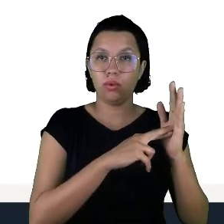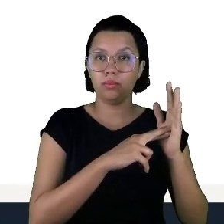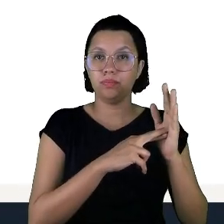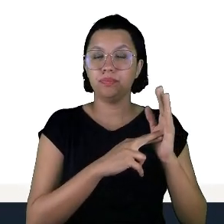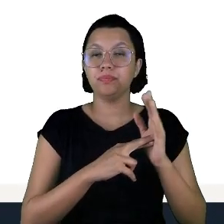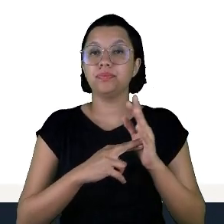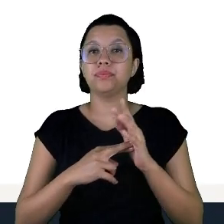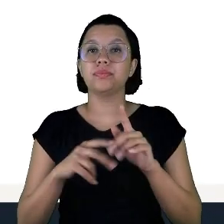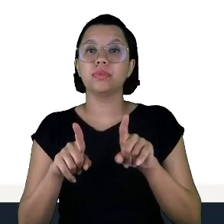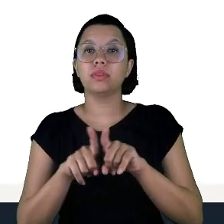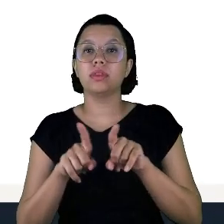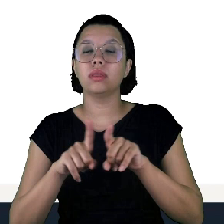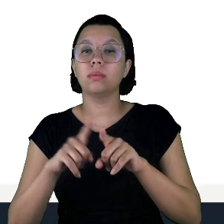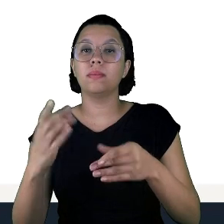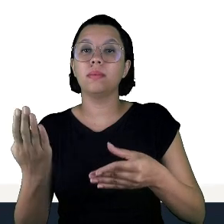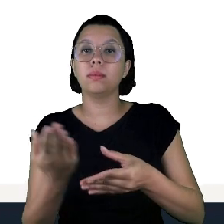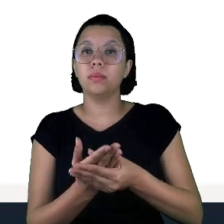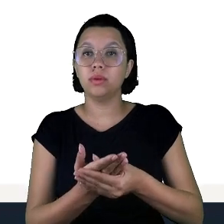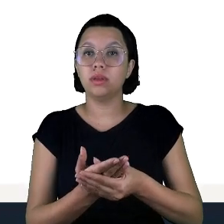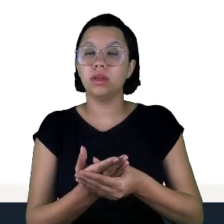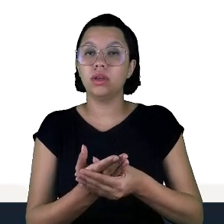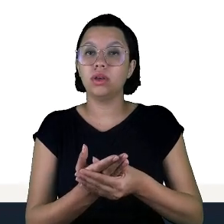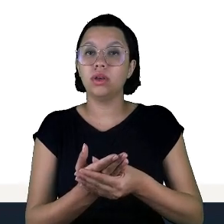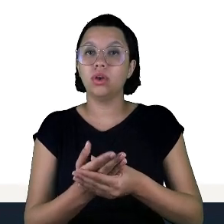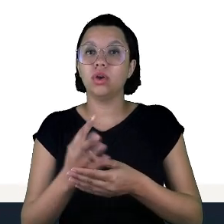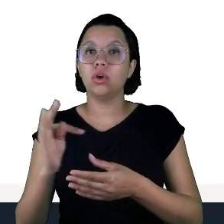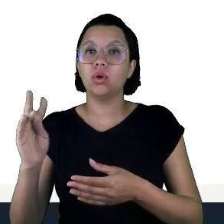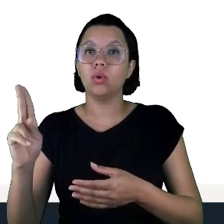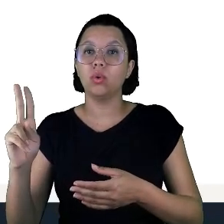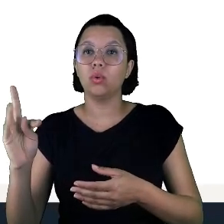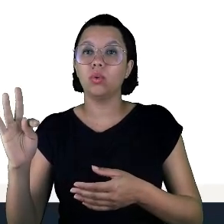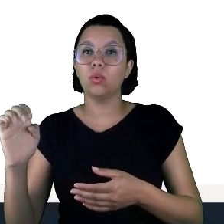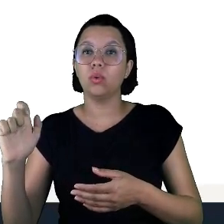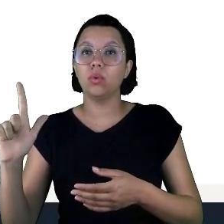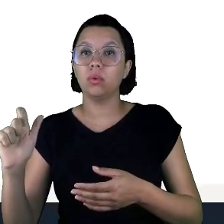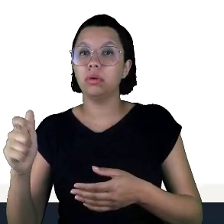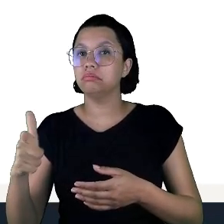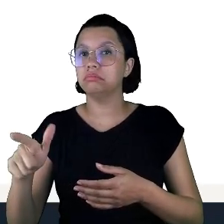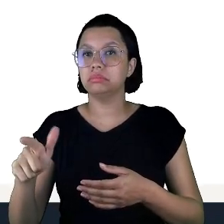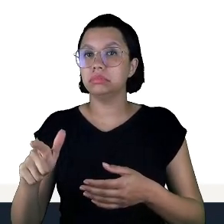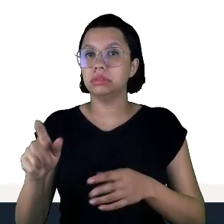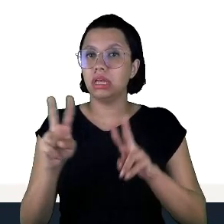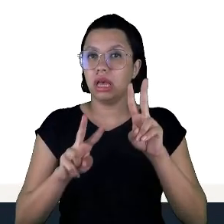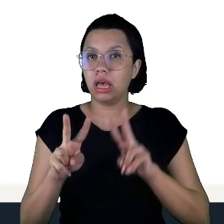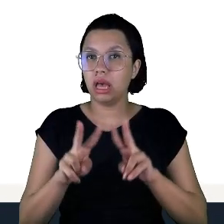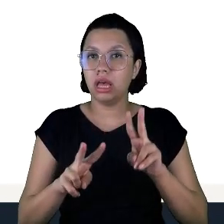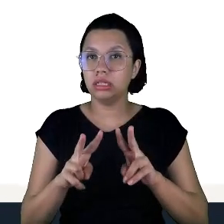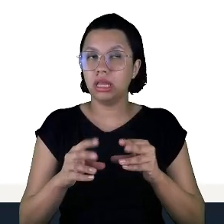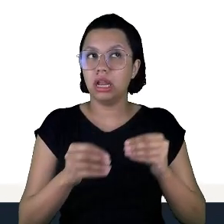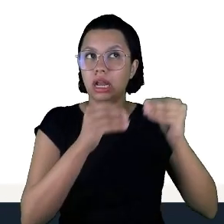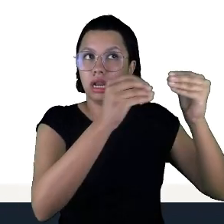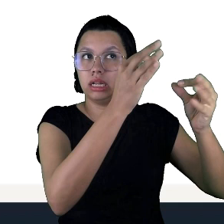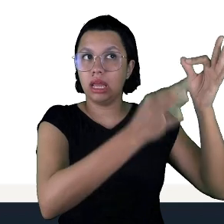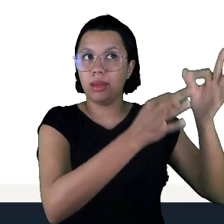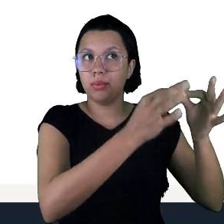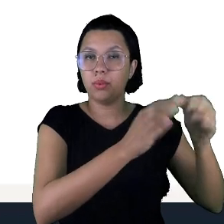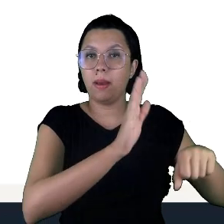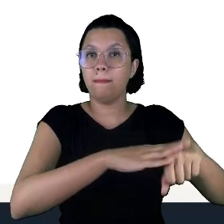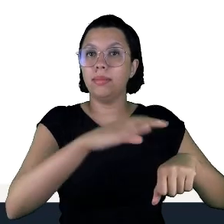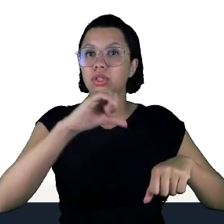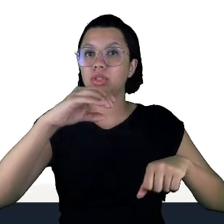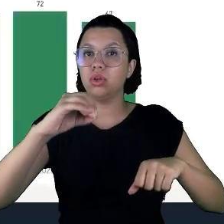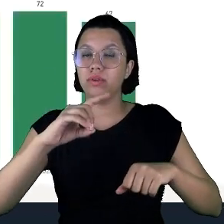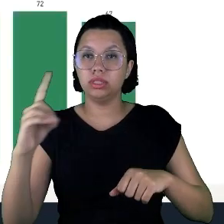pendentes com o relator, e processos com tutela sem análise, conclusos há mais de 10 dias.